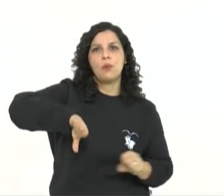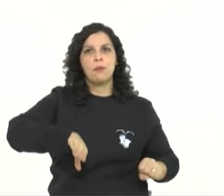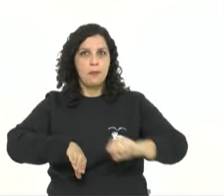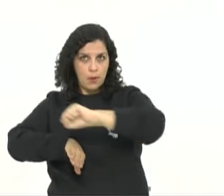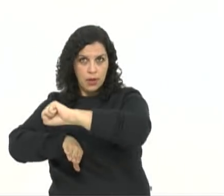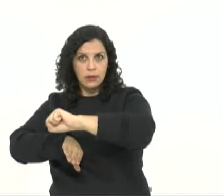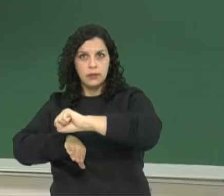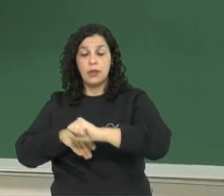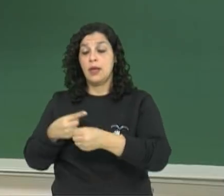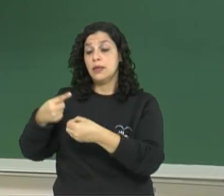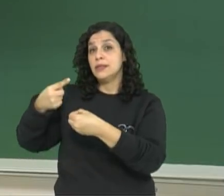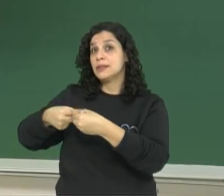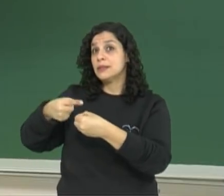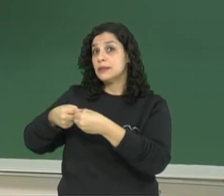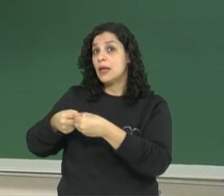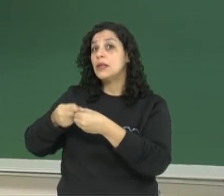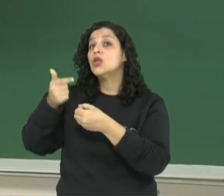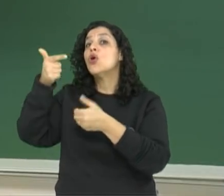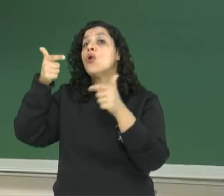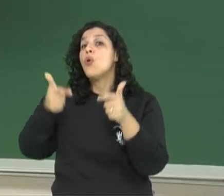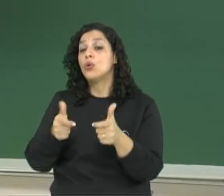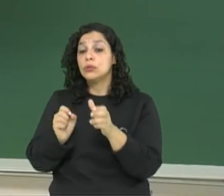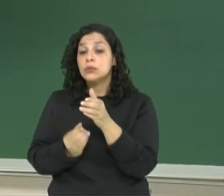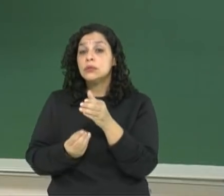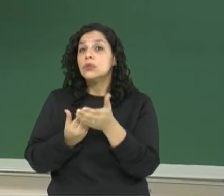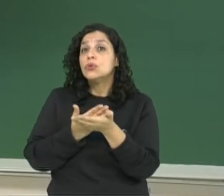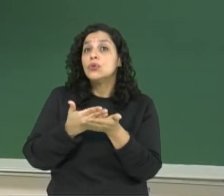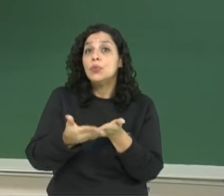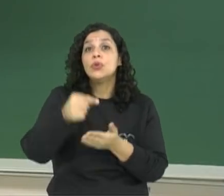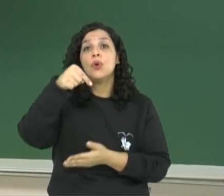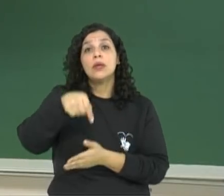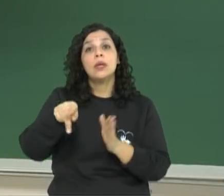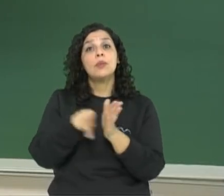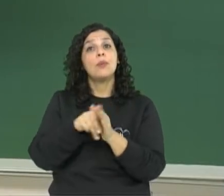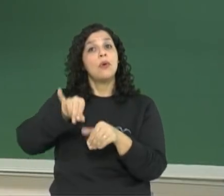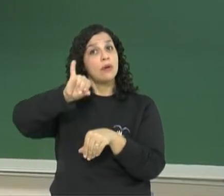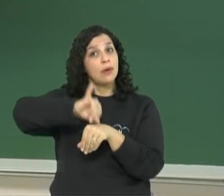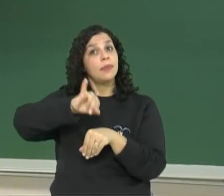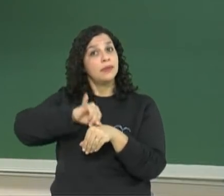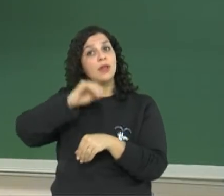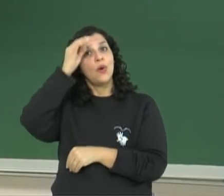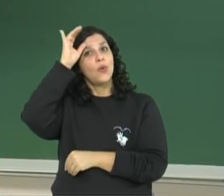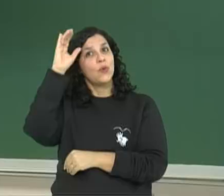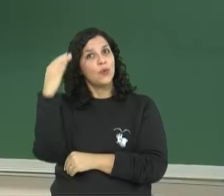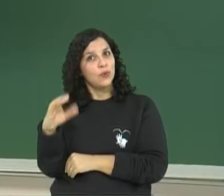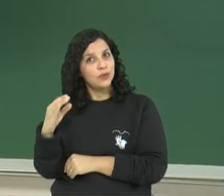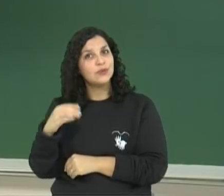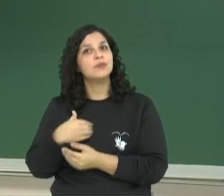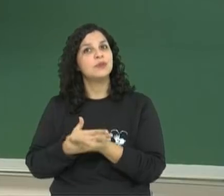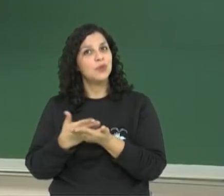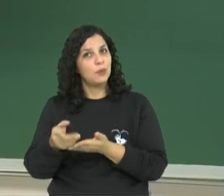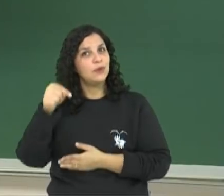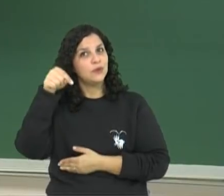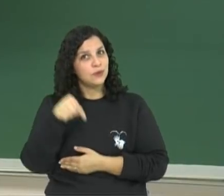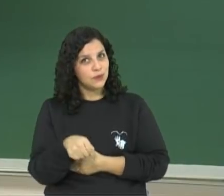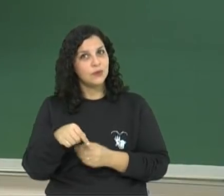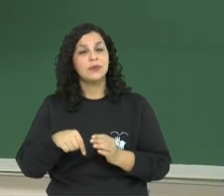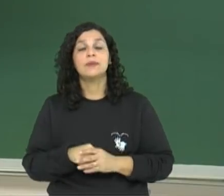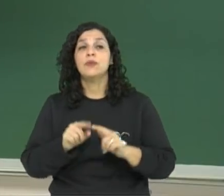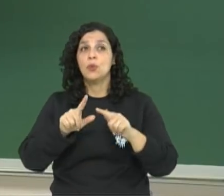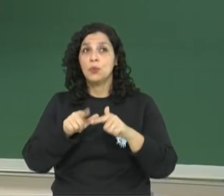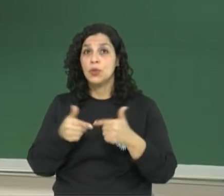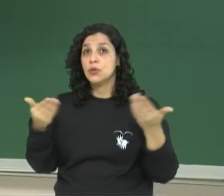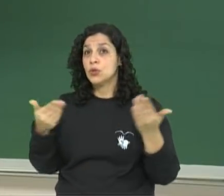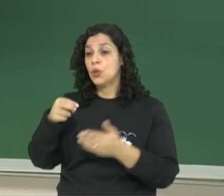das primeiras cidades para onde ele trouxe o Muay Thai foi aqui para a capital do Paraná, para a cidade de Curitiba, né?